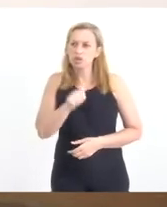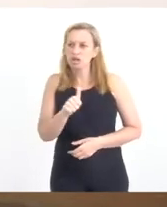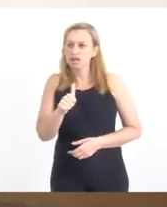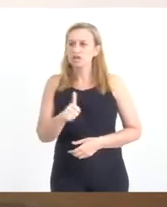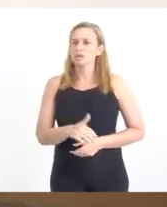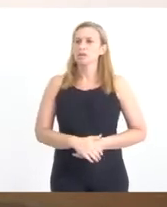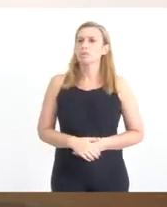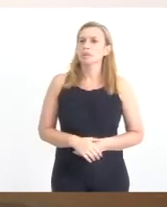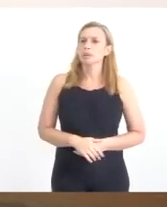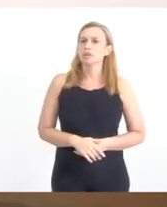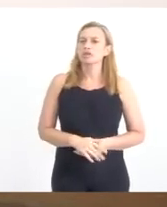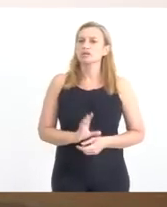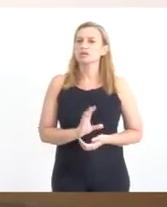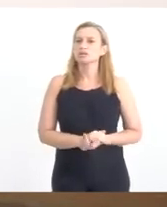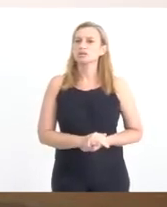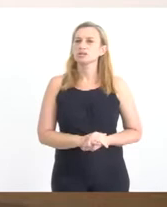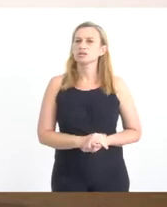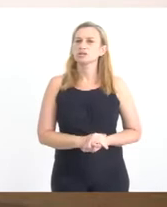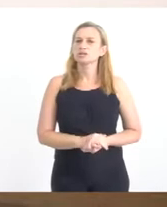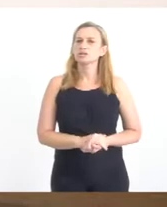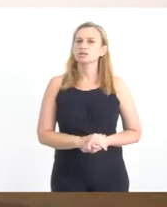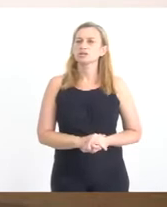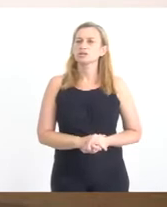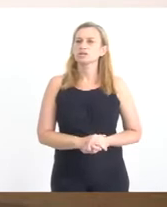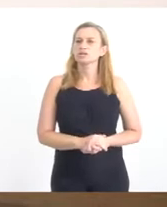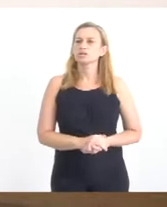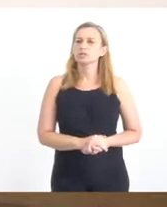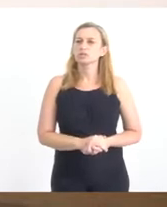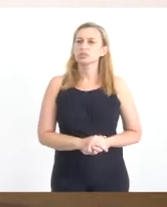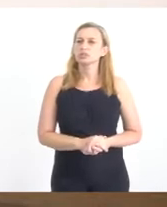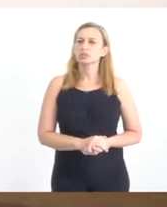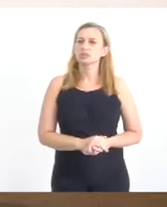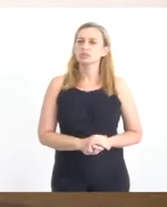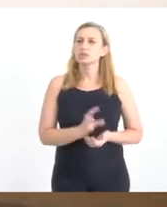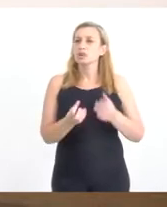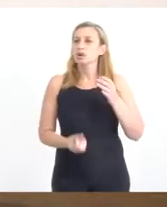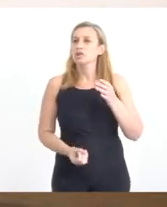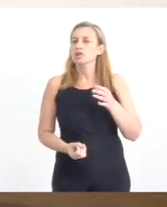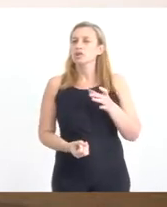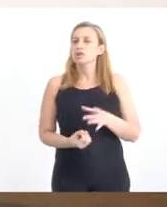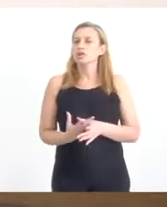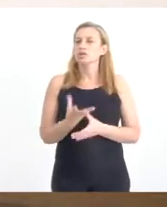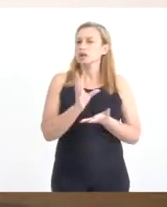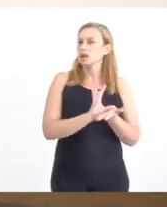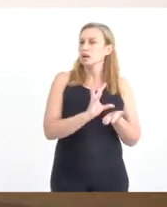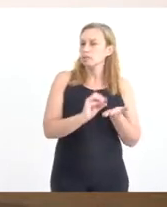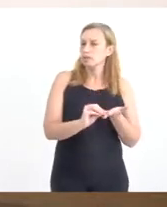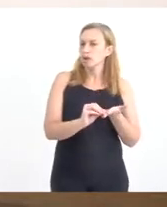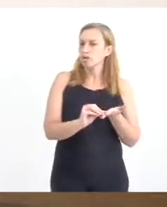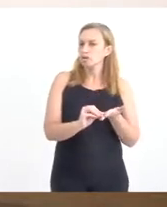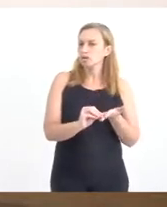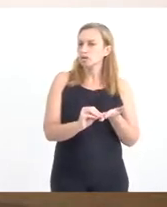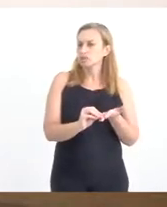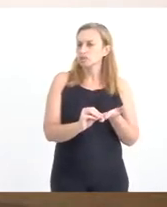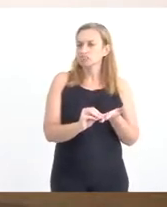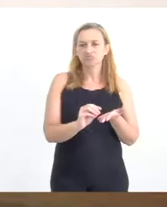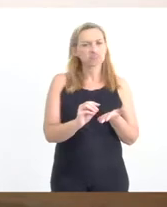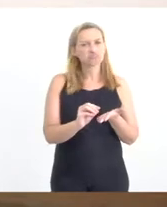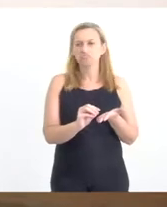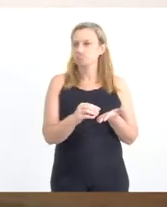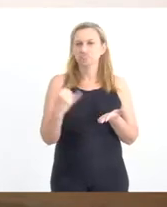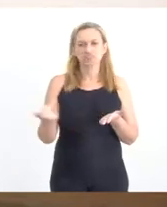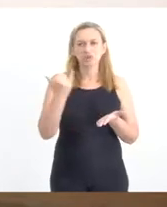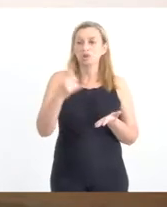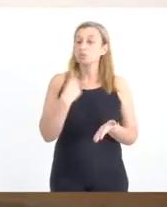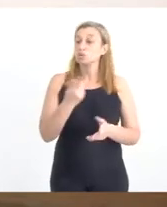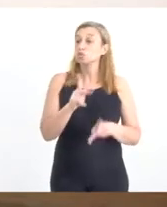no pauta né é processos ipe e pautas que são importantes para o nosso povo não